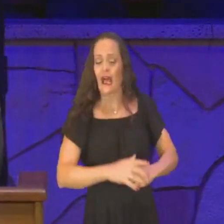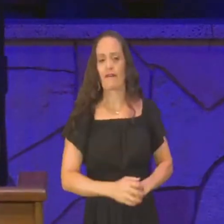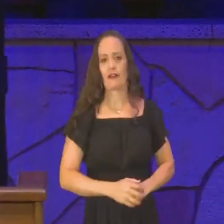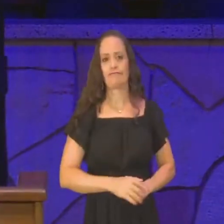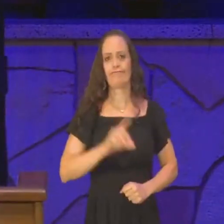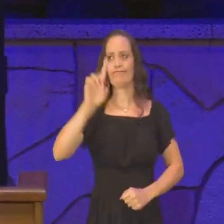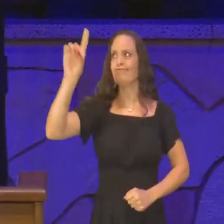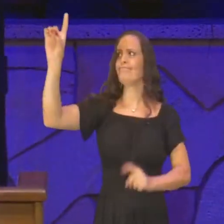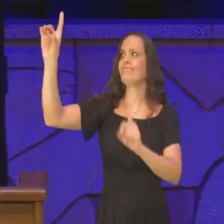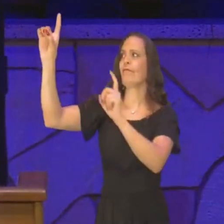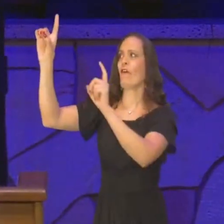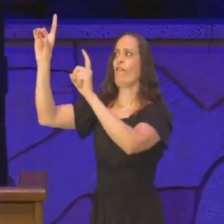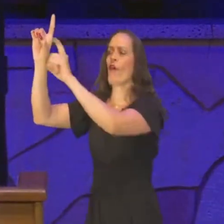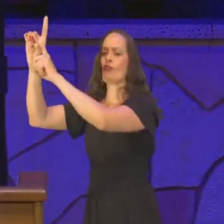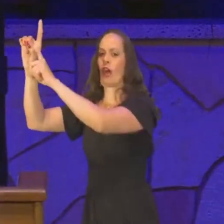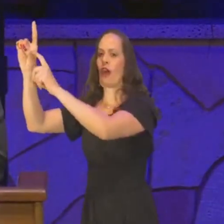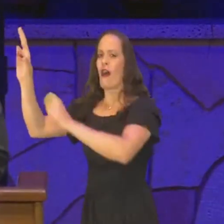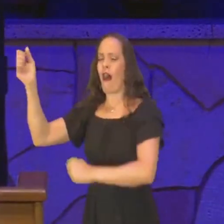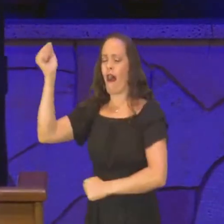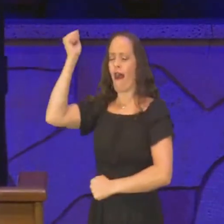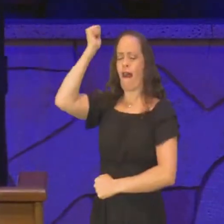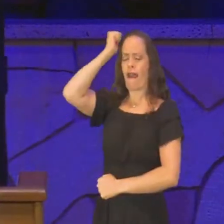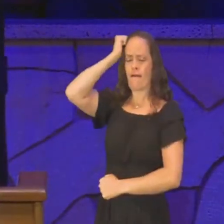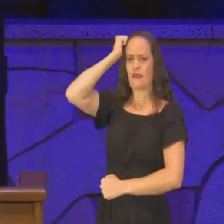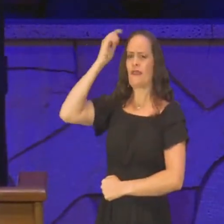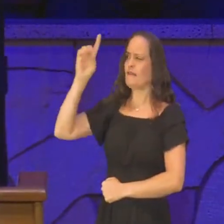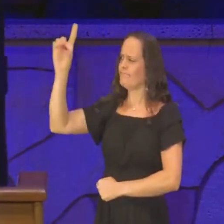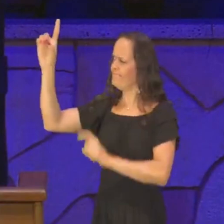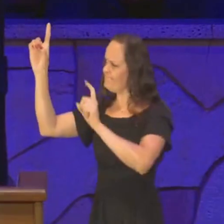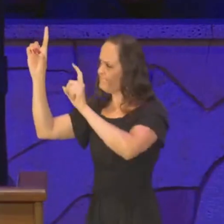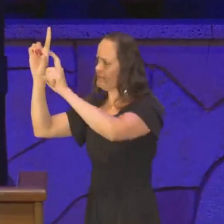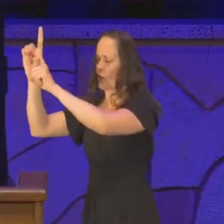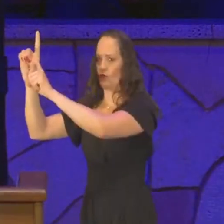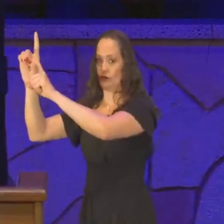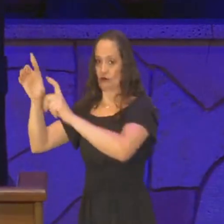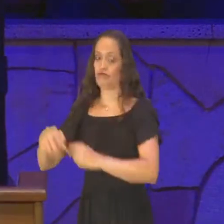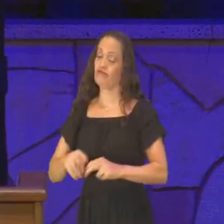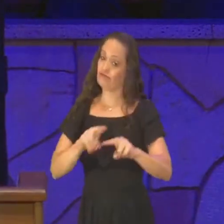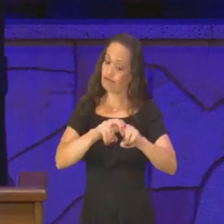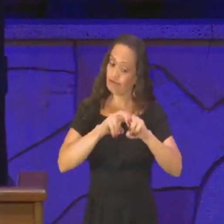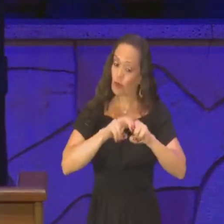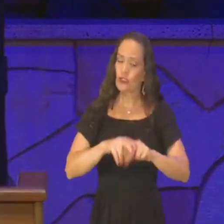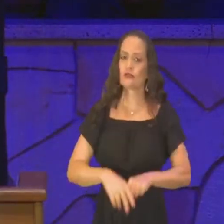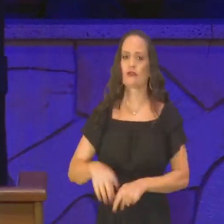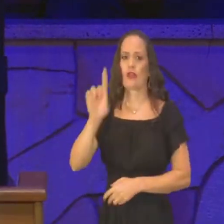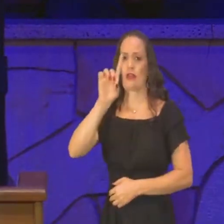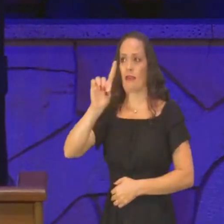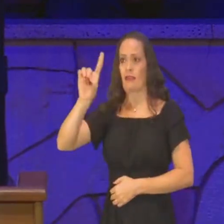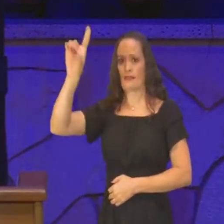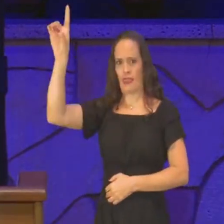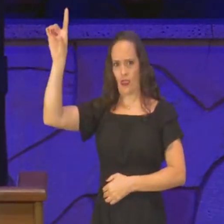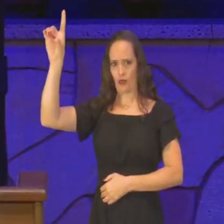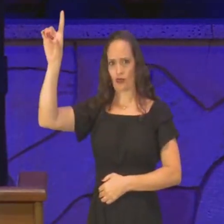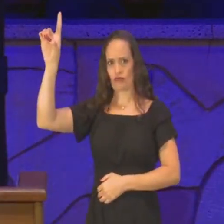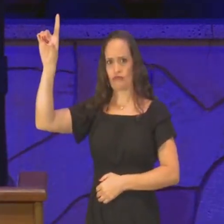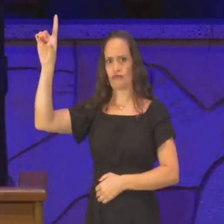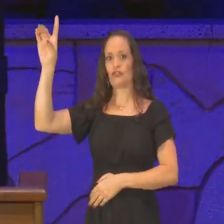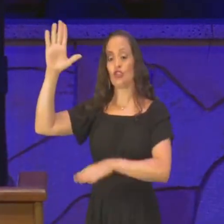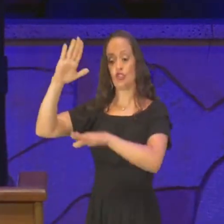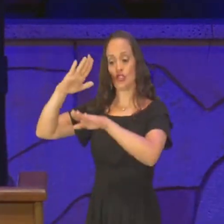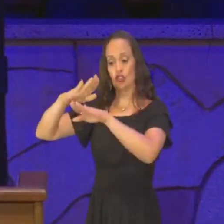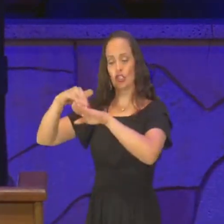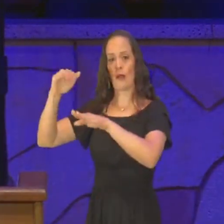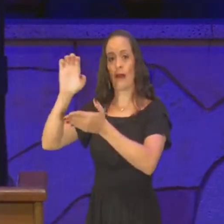volta, de se arrepender diante do Senhor. E por isso Deus levanta o profeta, para